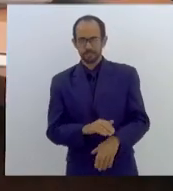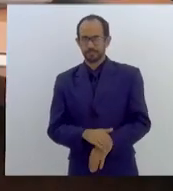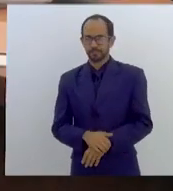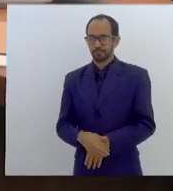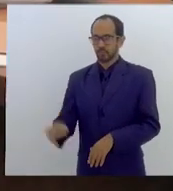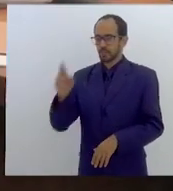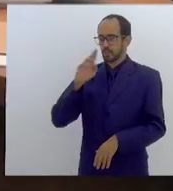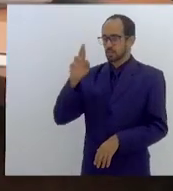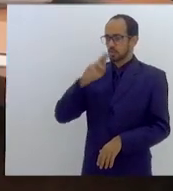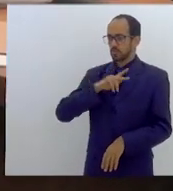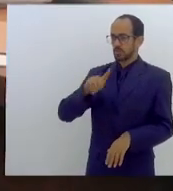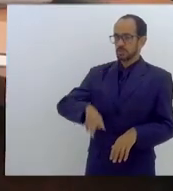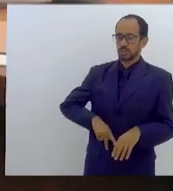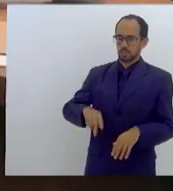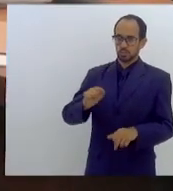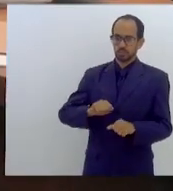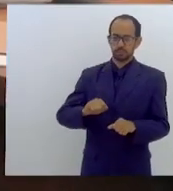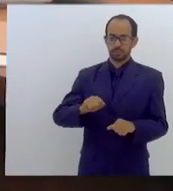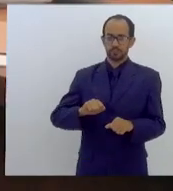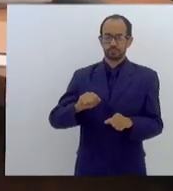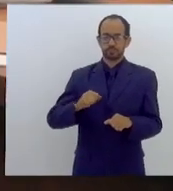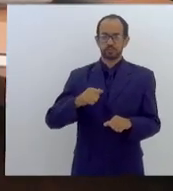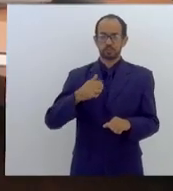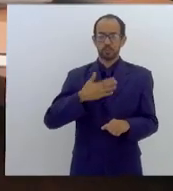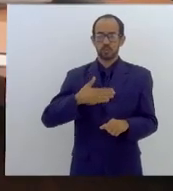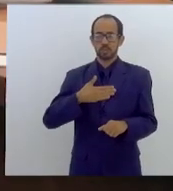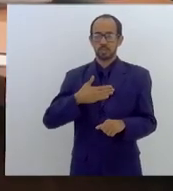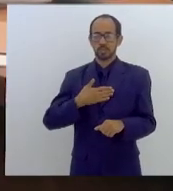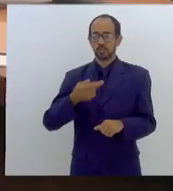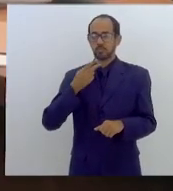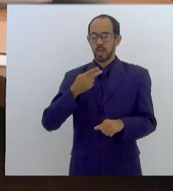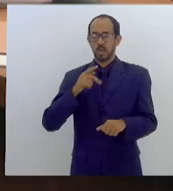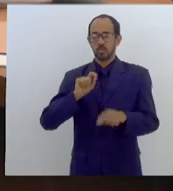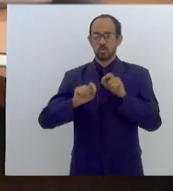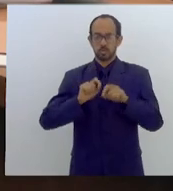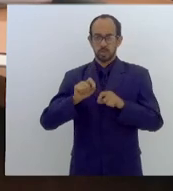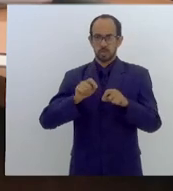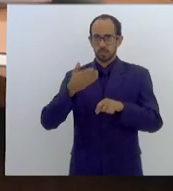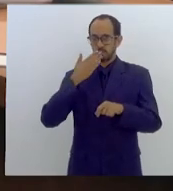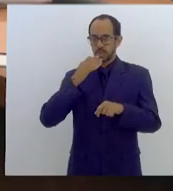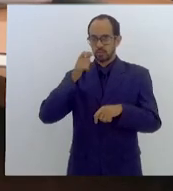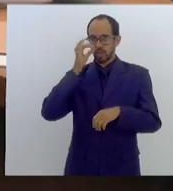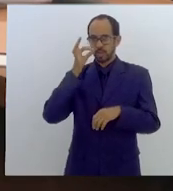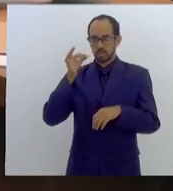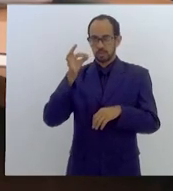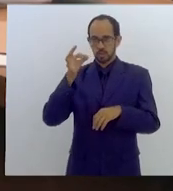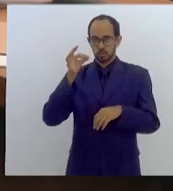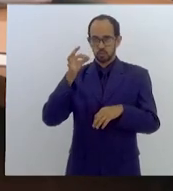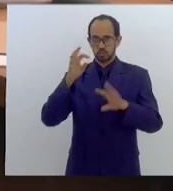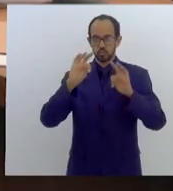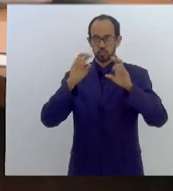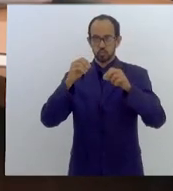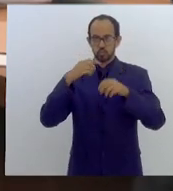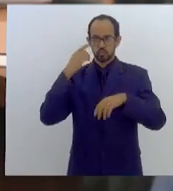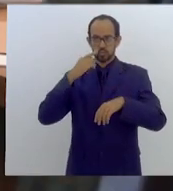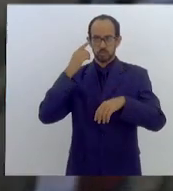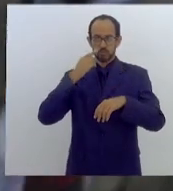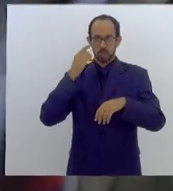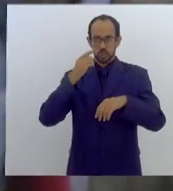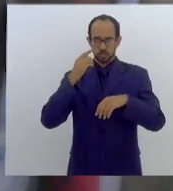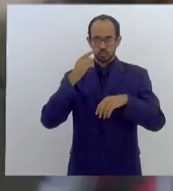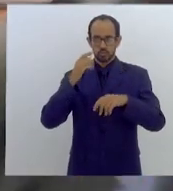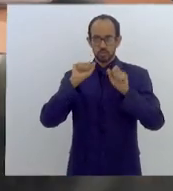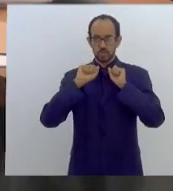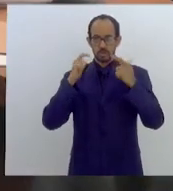eu, antes de mais nada, eu quero dizer que eu tenho e peço atenção de todos os deputados da casa.